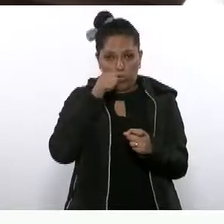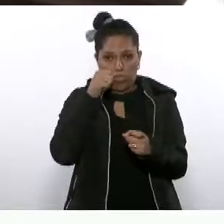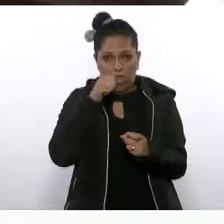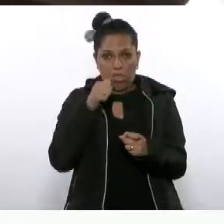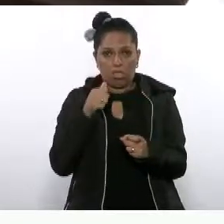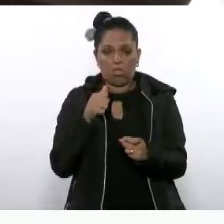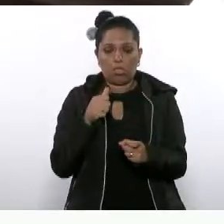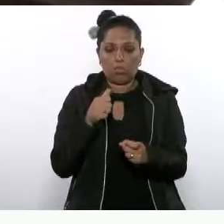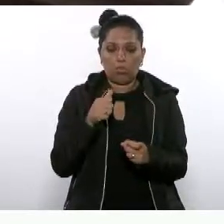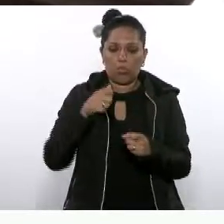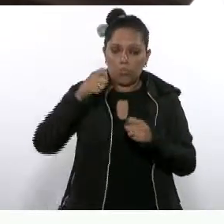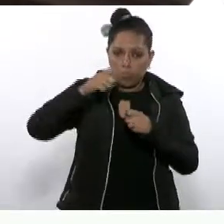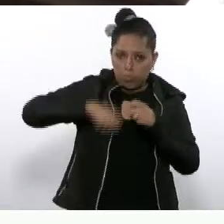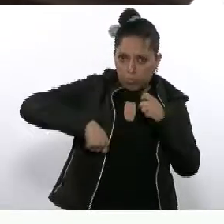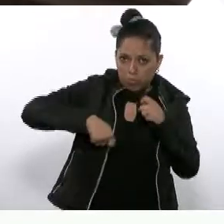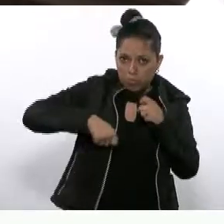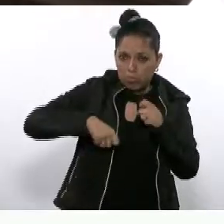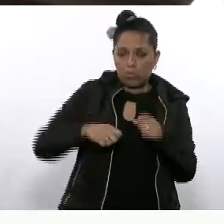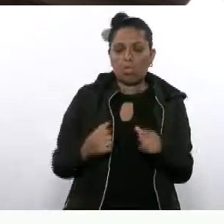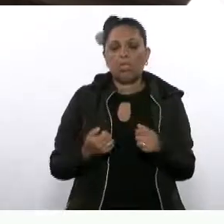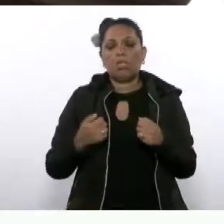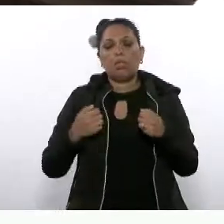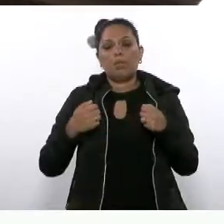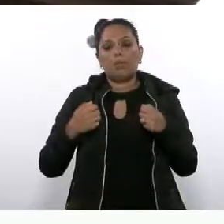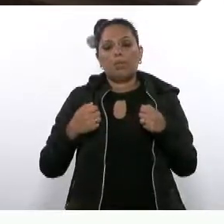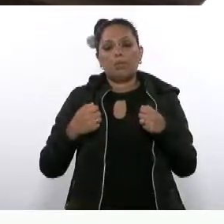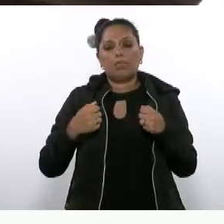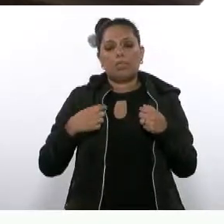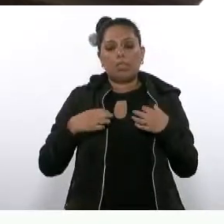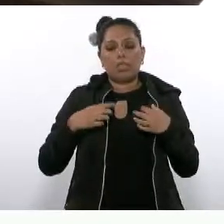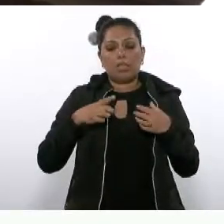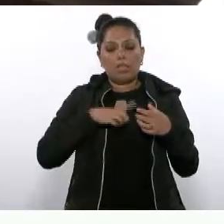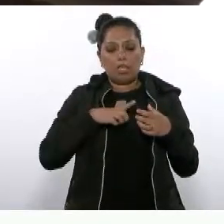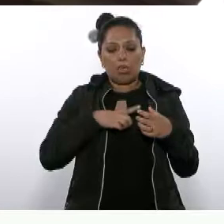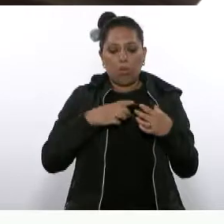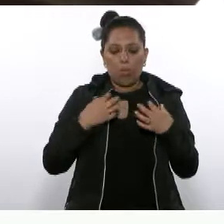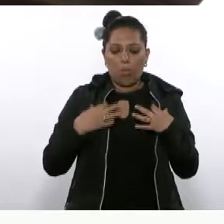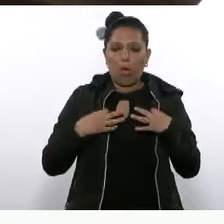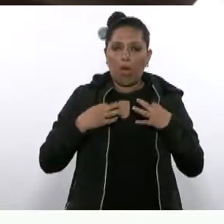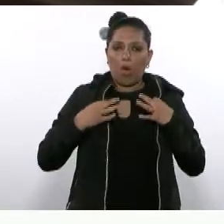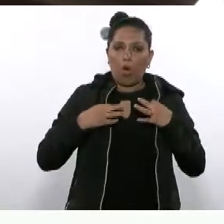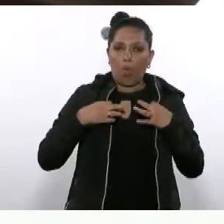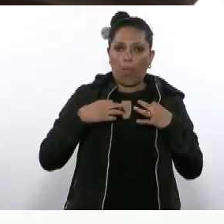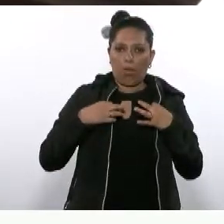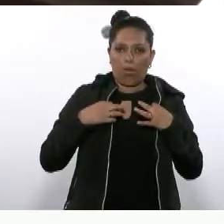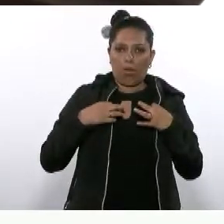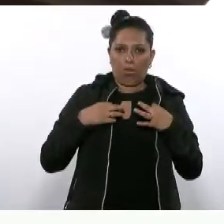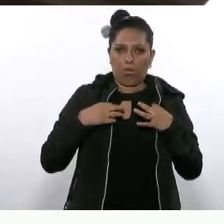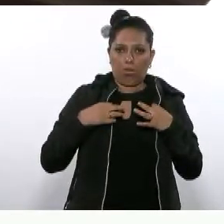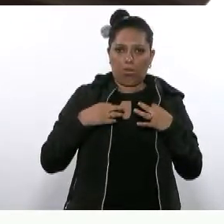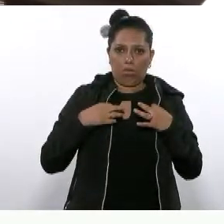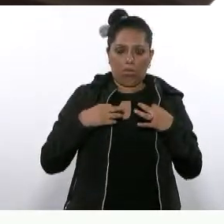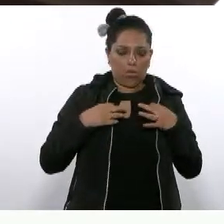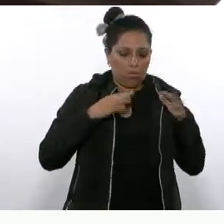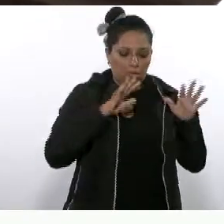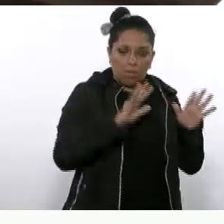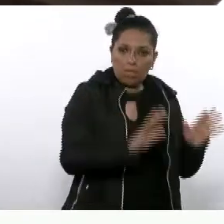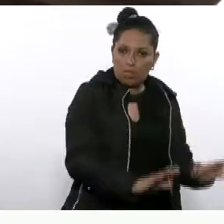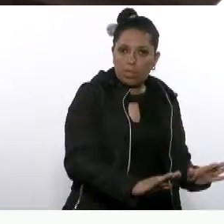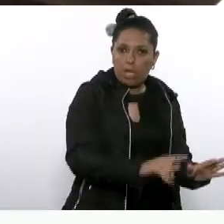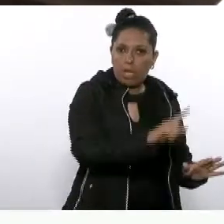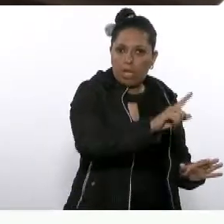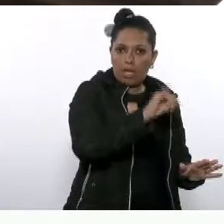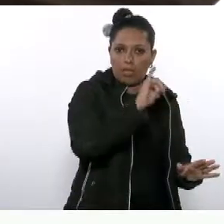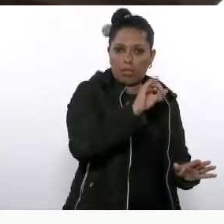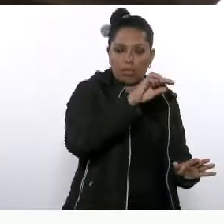de violência sexual, pudessem ter um kit vestuário para deixar no Instituto